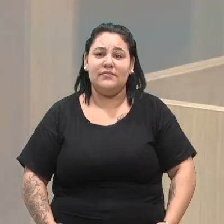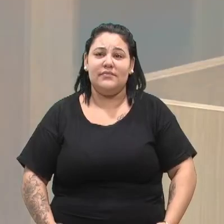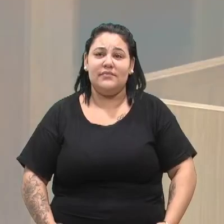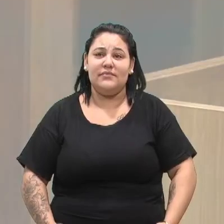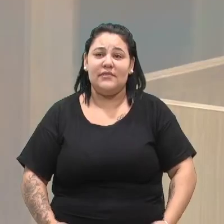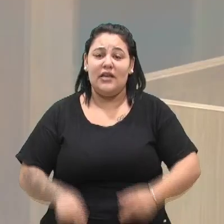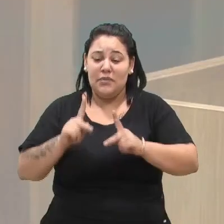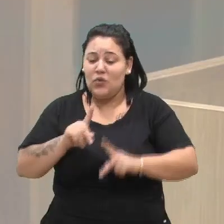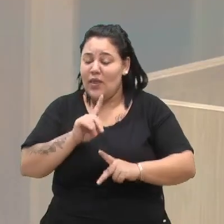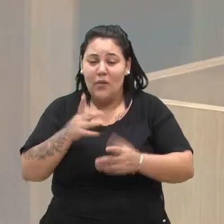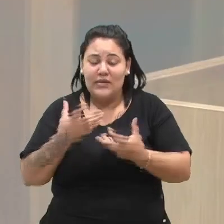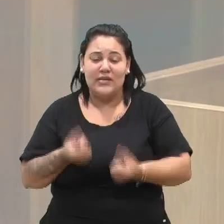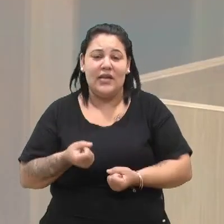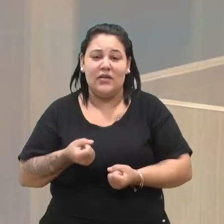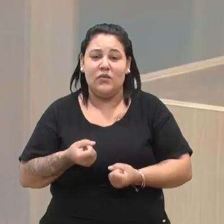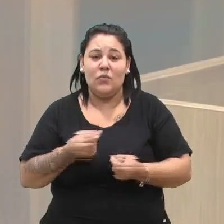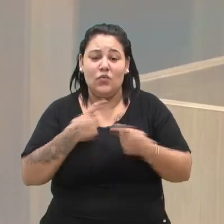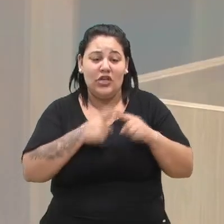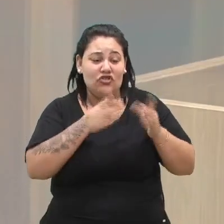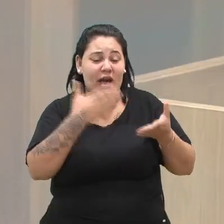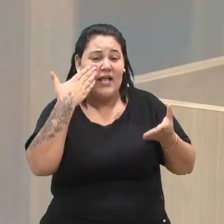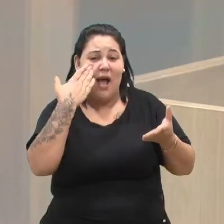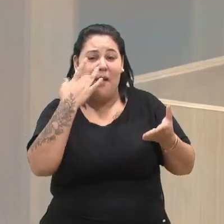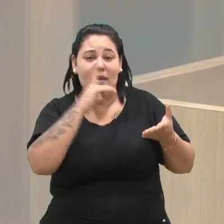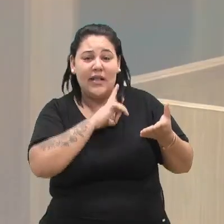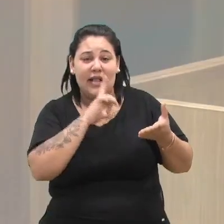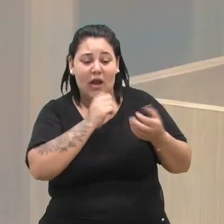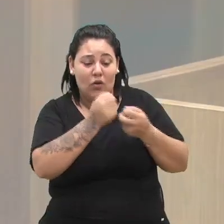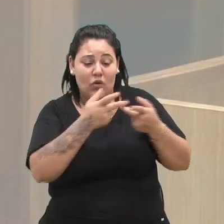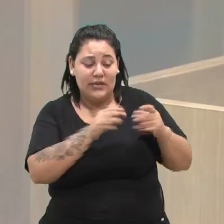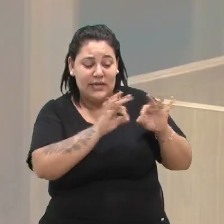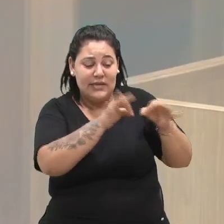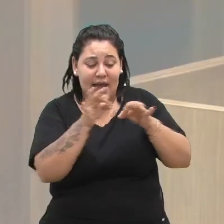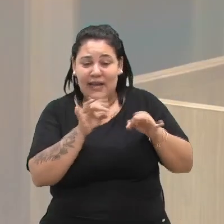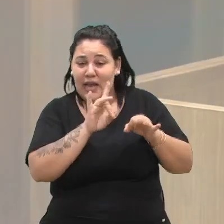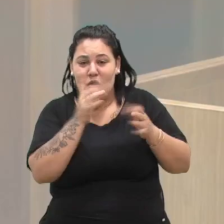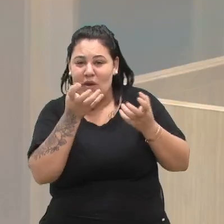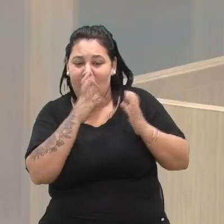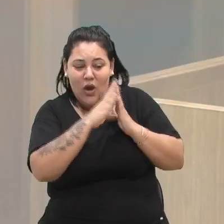Isso que eu não entendo. E eu aqui, o meu tema vai ser novamente a educação.